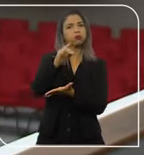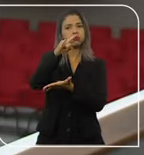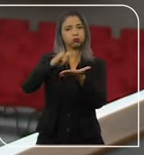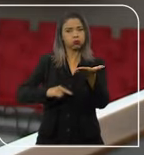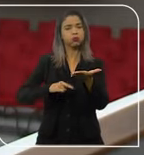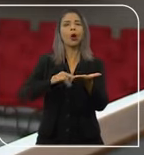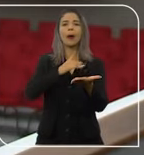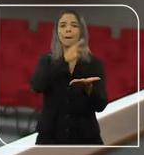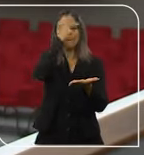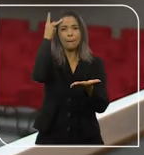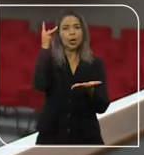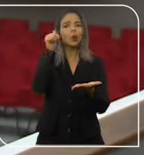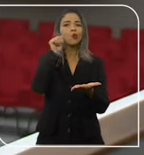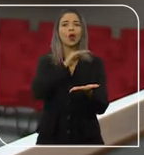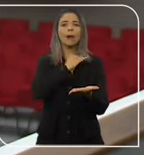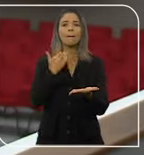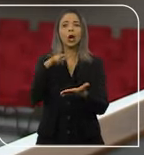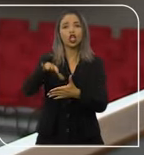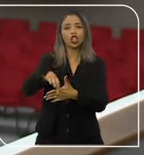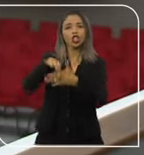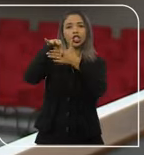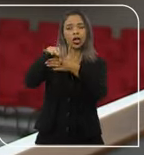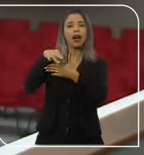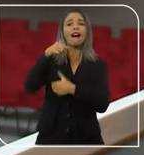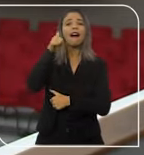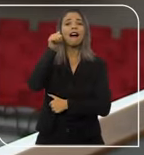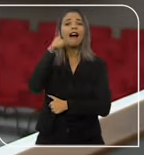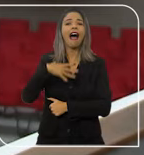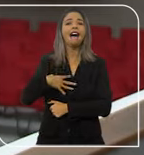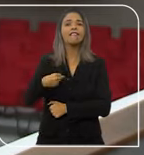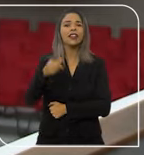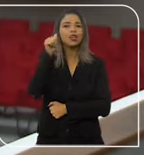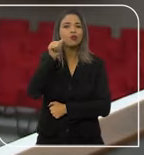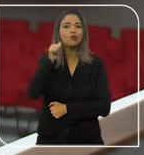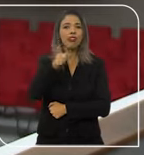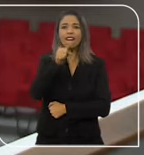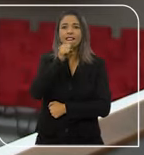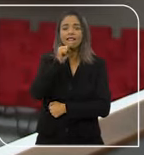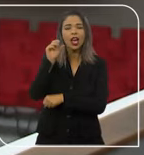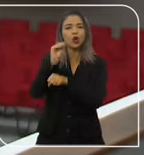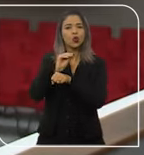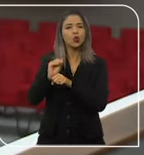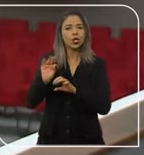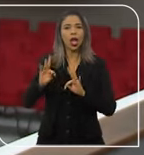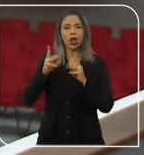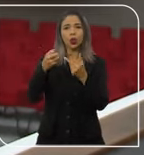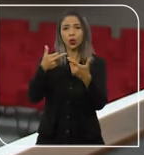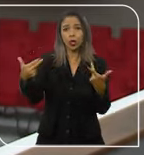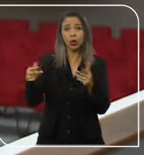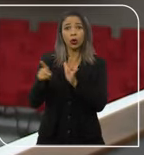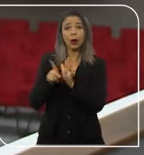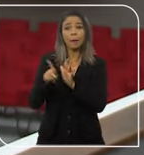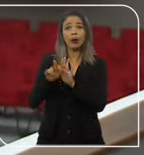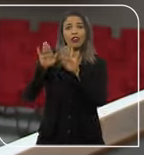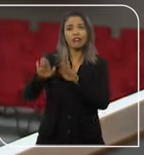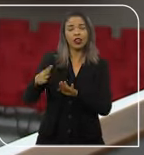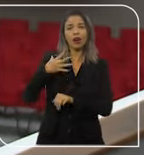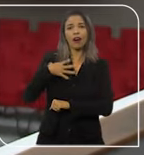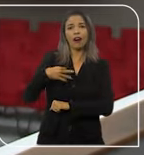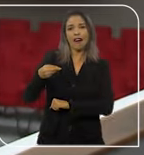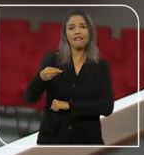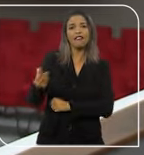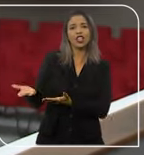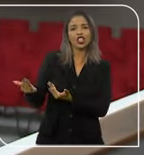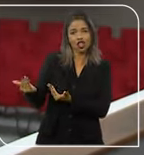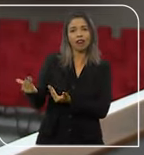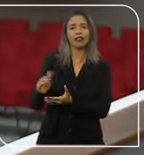do testamento de uma mulher que nomeou a filha mais velha como inventariante e curadora da parte da herança deixada para a